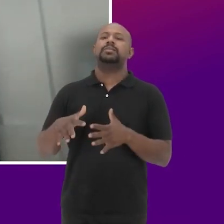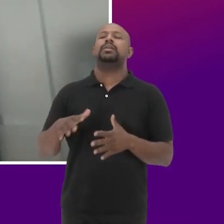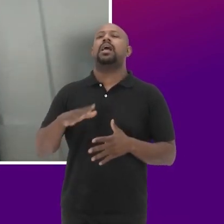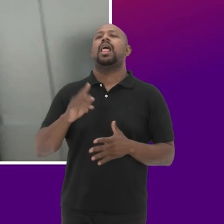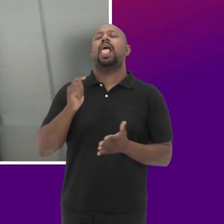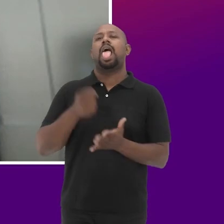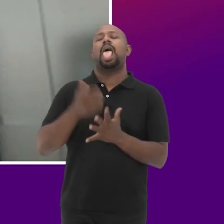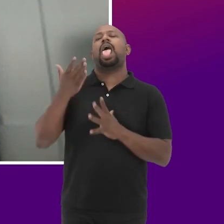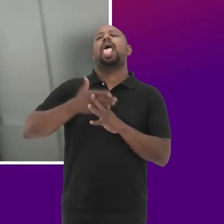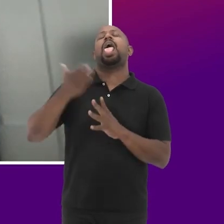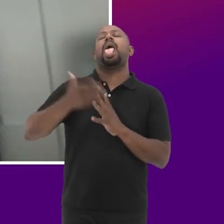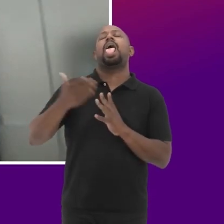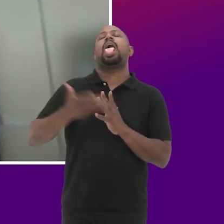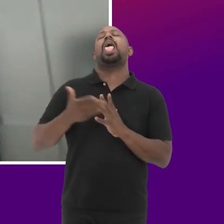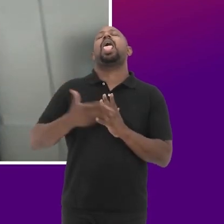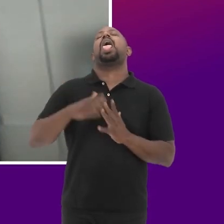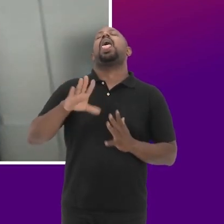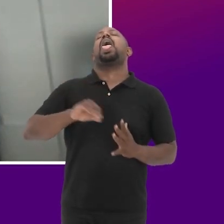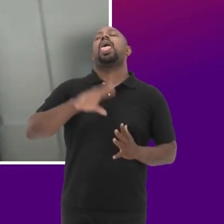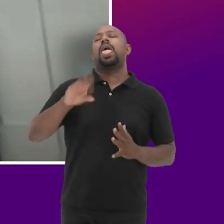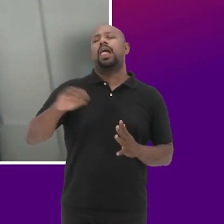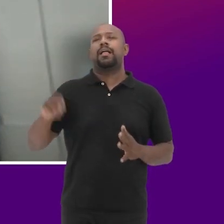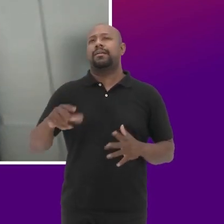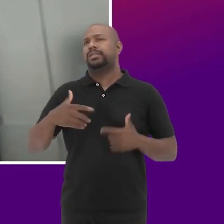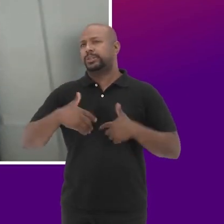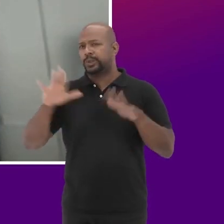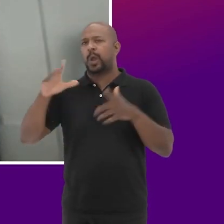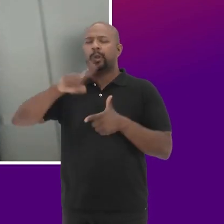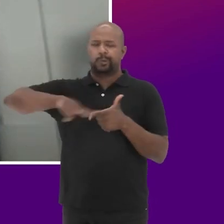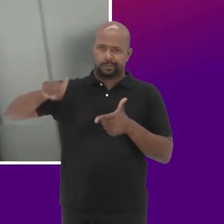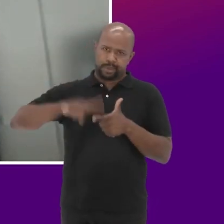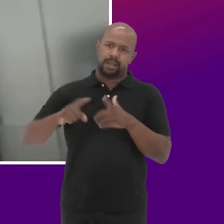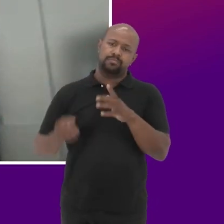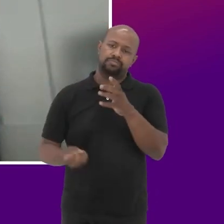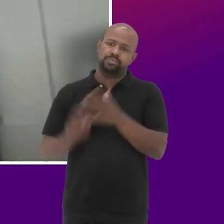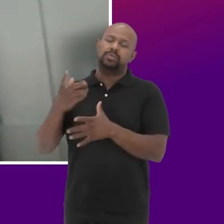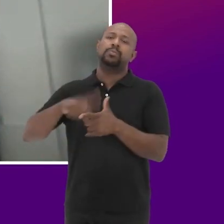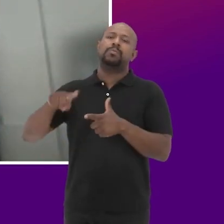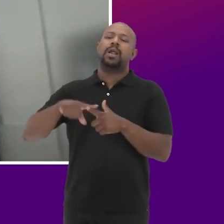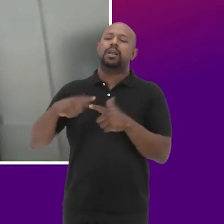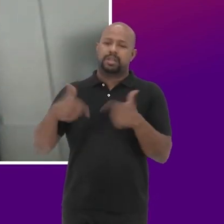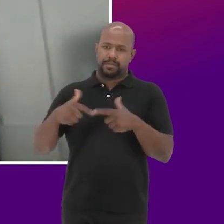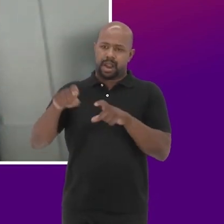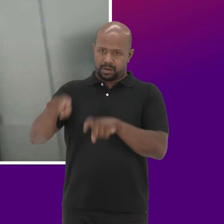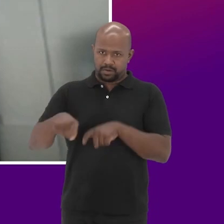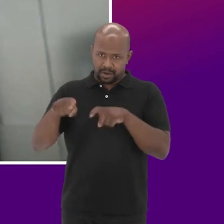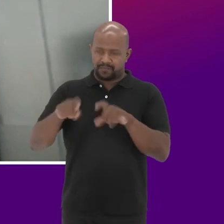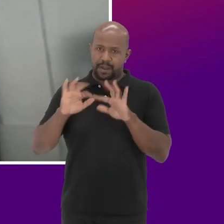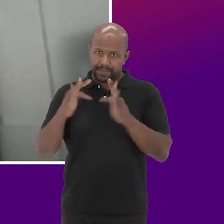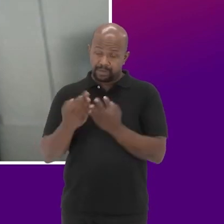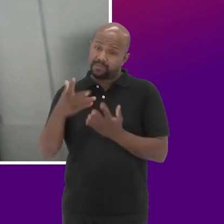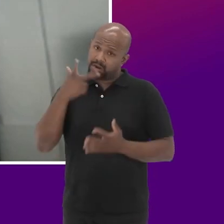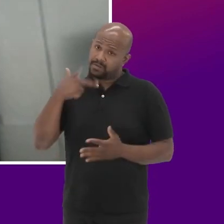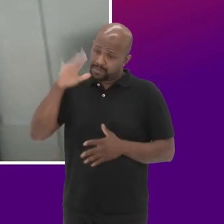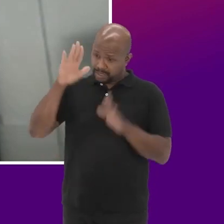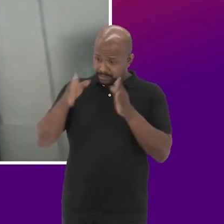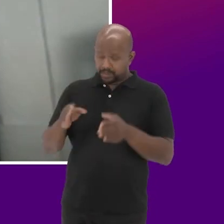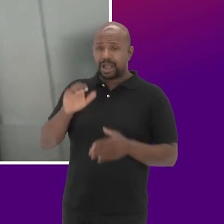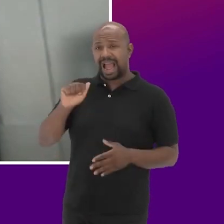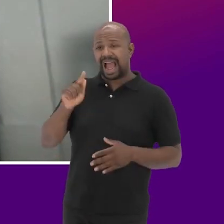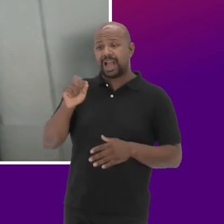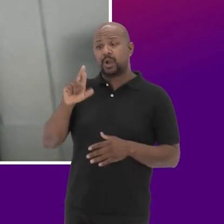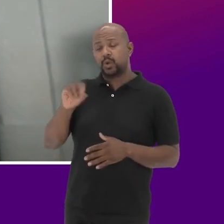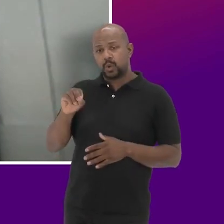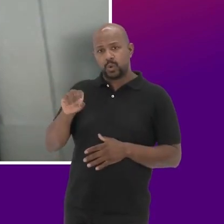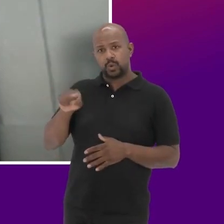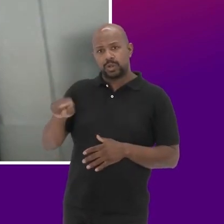estender dívidas ou de outras questões que surgem da agricultura familiar, eu estou falando pro agro mais, a